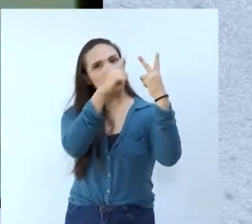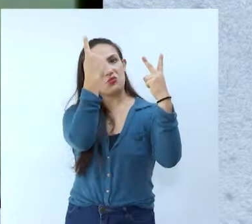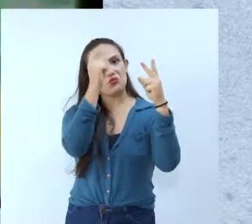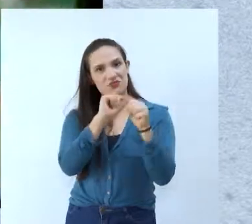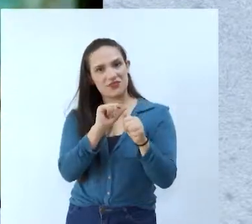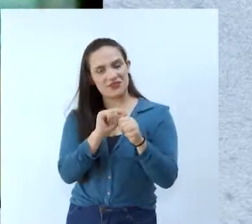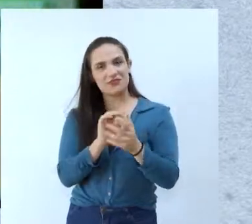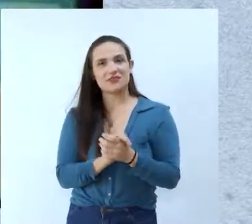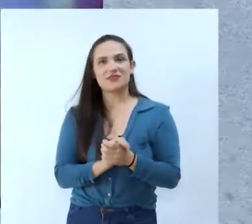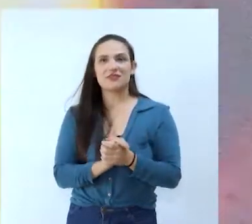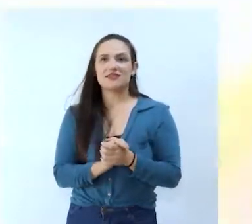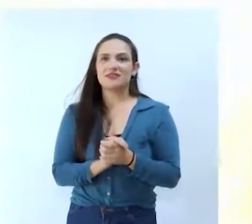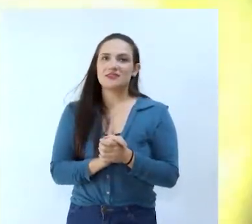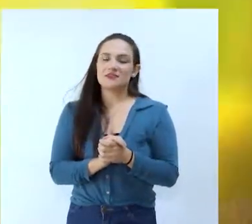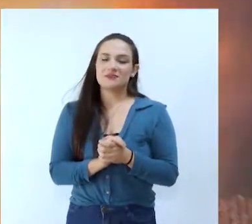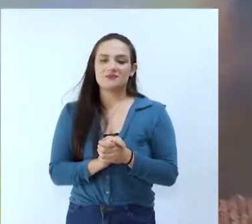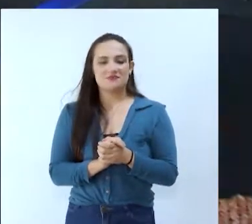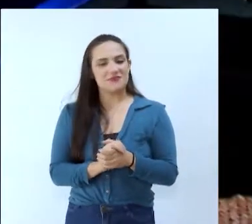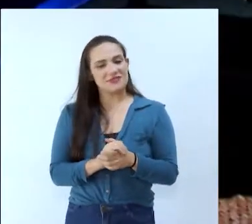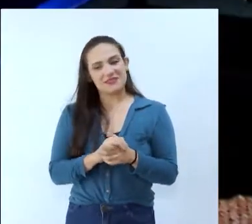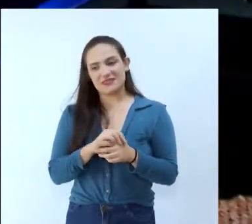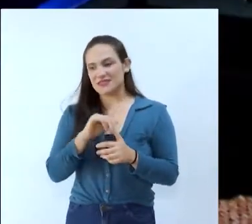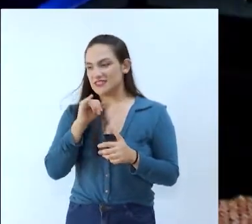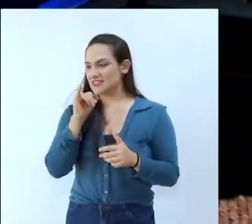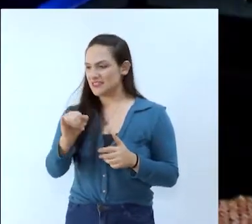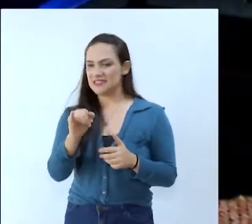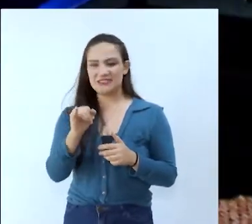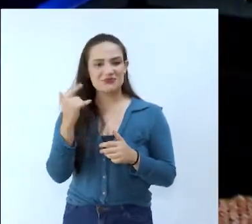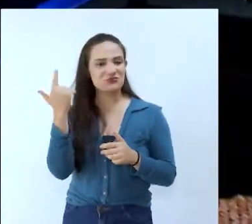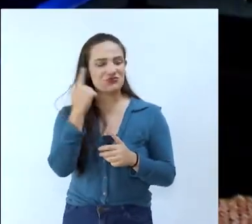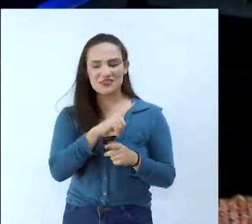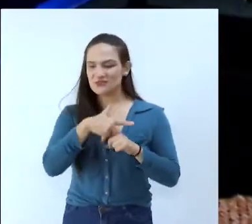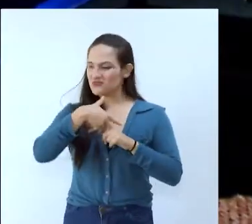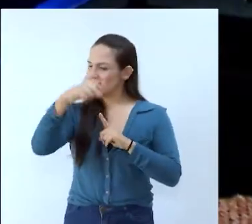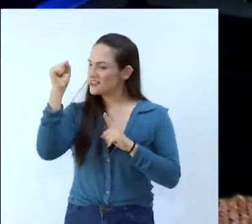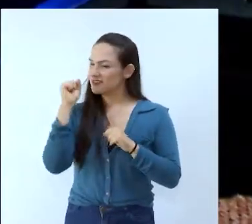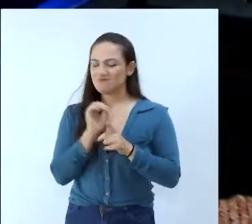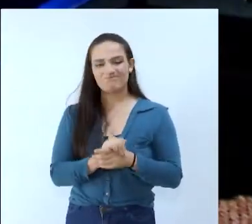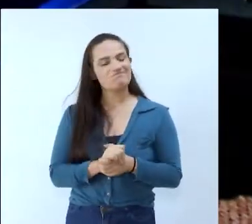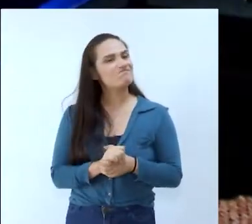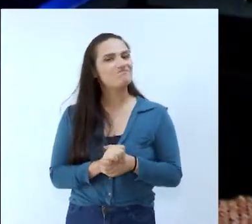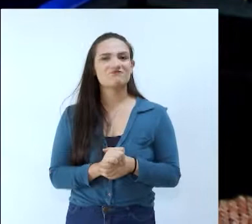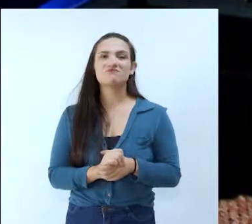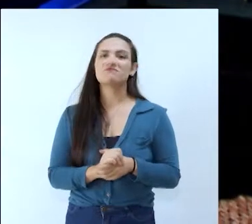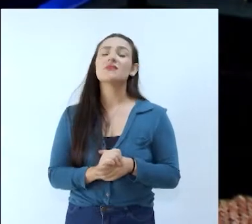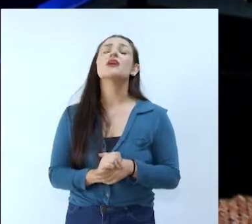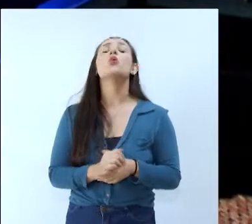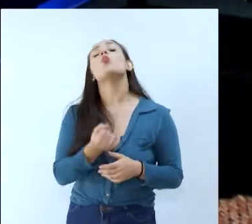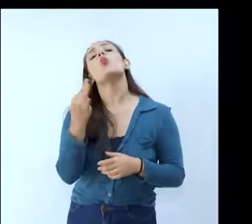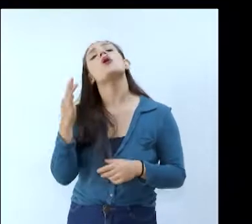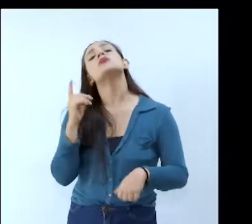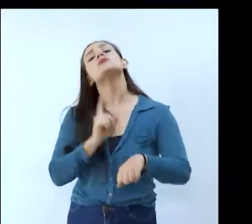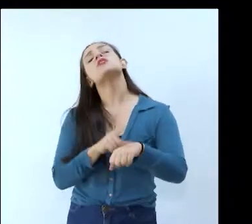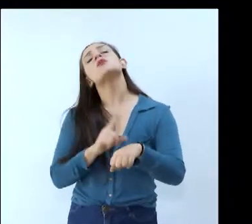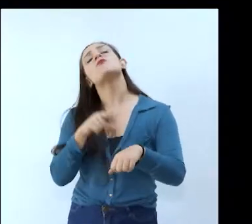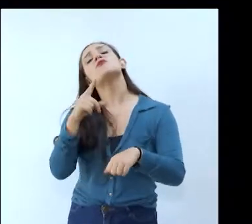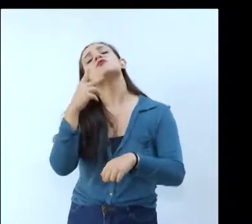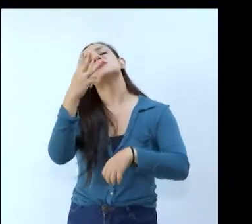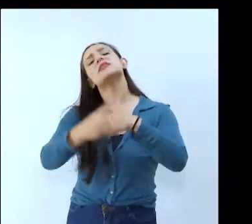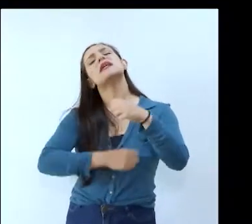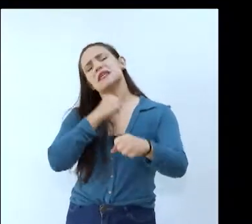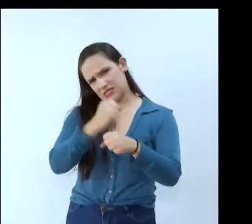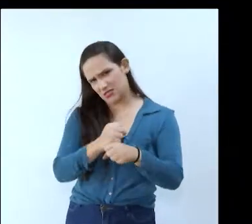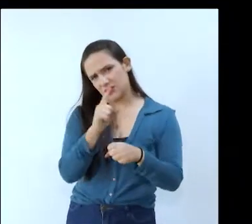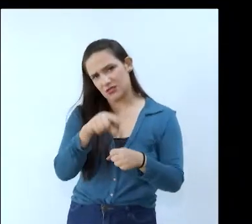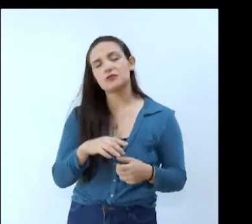cara. Você ficou 3 anos no Palmeiras? 3 anos. 3 anos. E como é que era o ambiente, assim, naquela época? Futebol? O futebol sempre foi